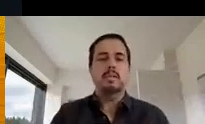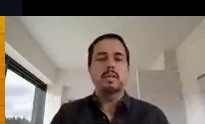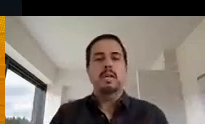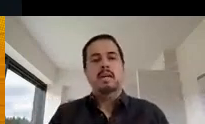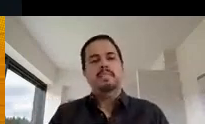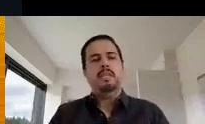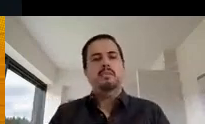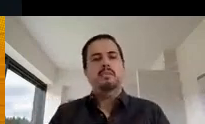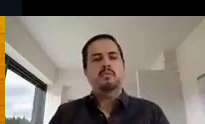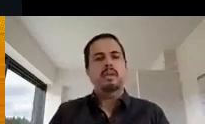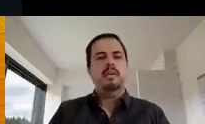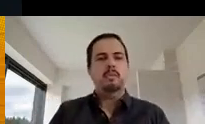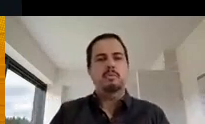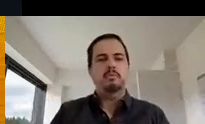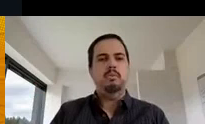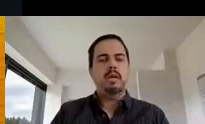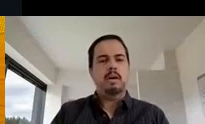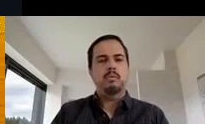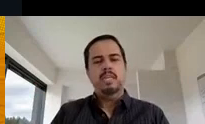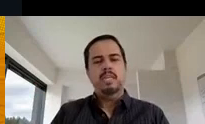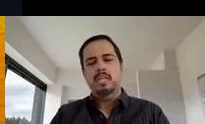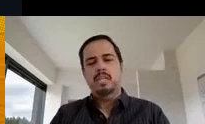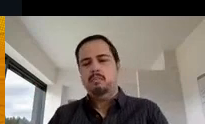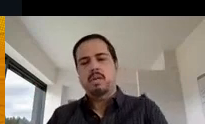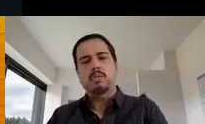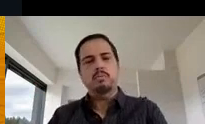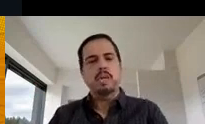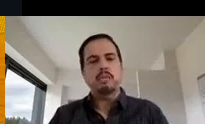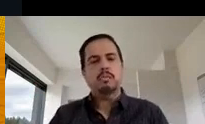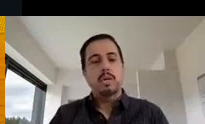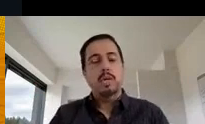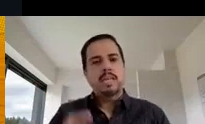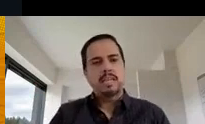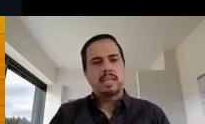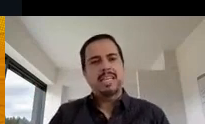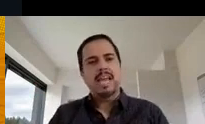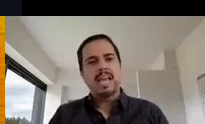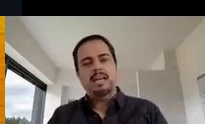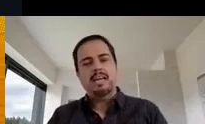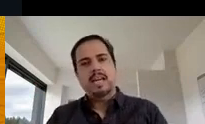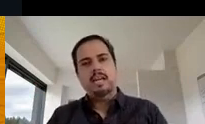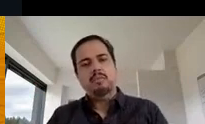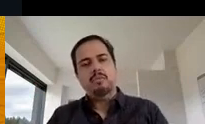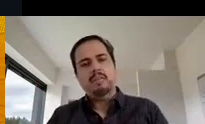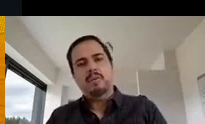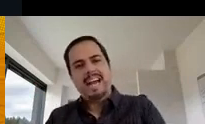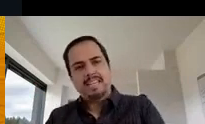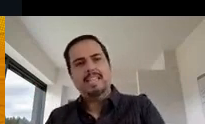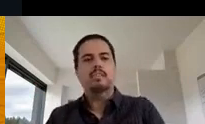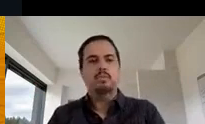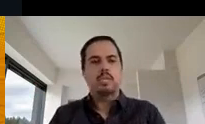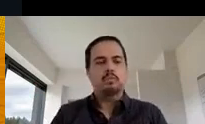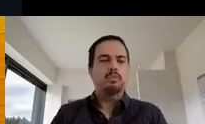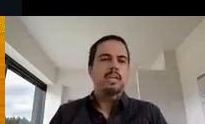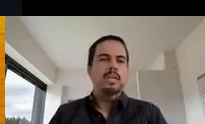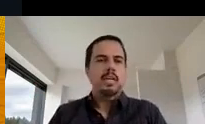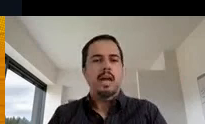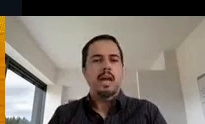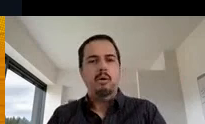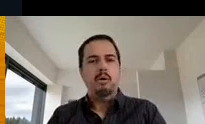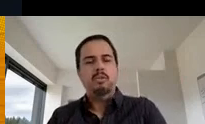às vezes com seu coração. Mas se ela não vem para o mundo real, e se ela não dá um resultado, e até a ideia, a inovação errada